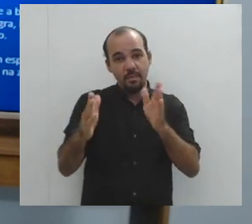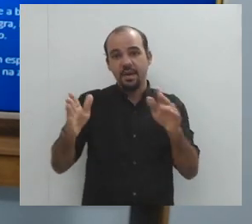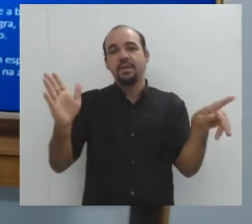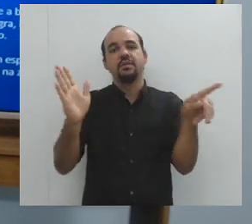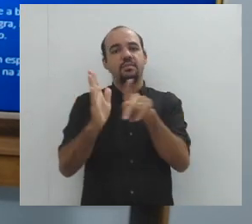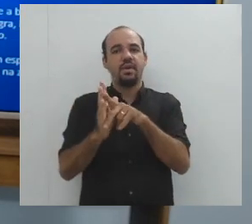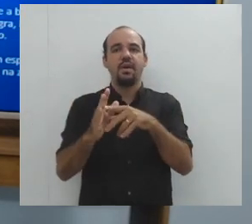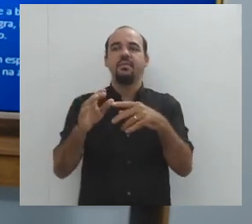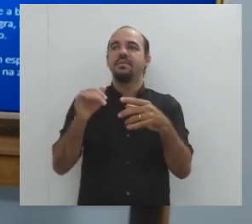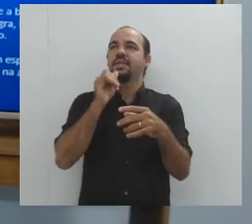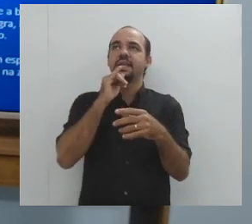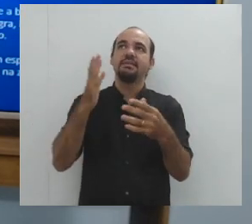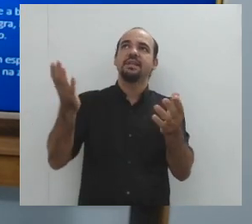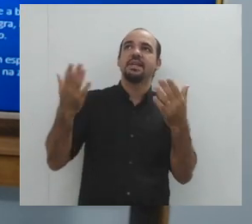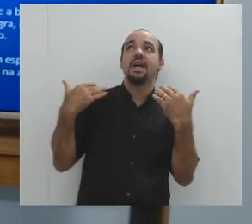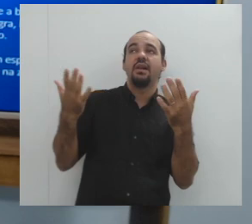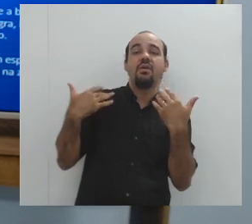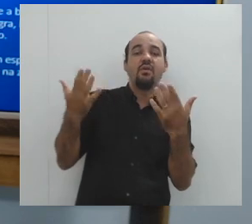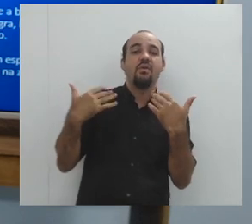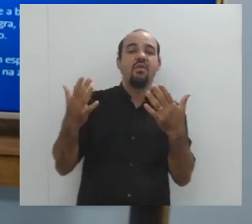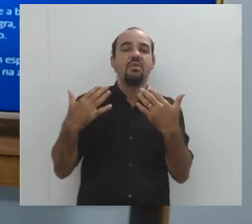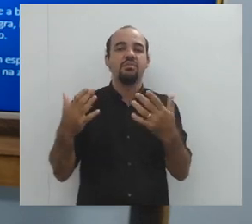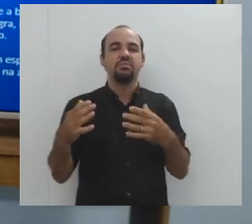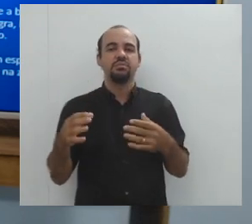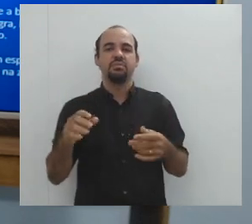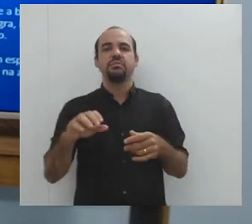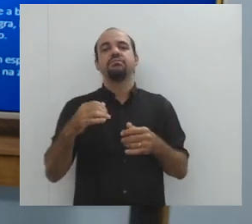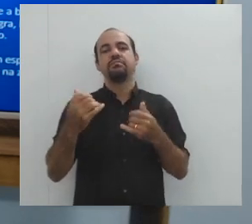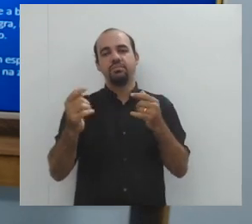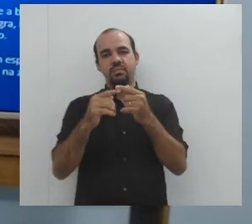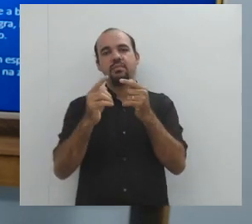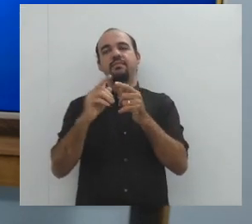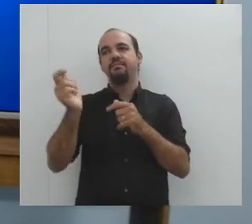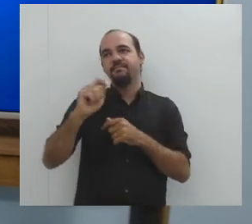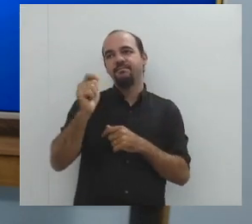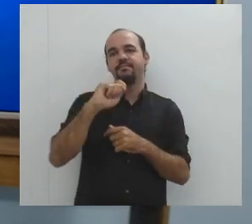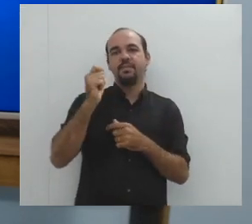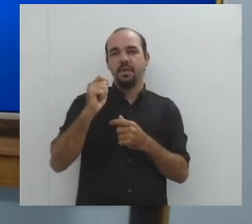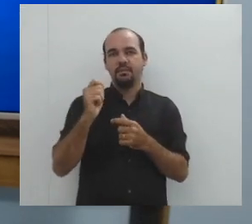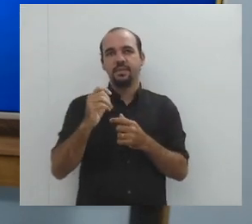mas é uma característica apontada aí na zona rural.